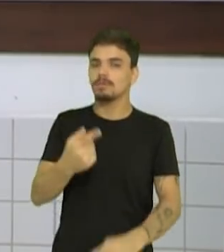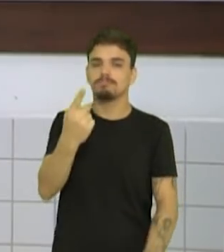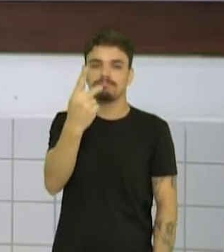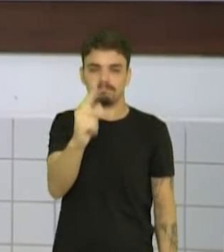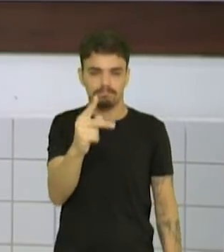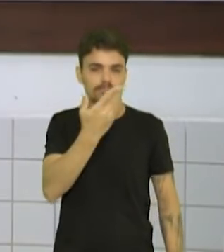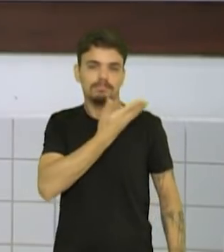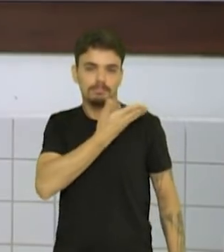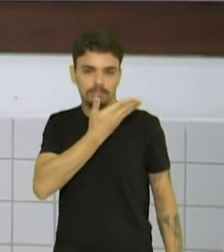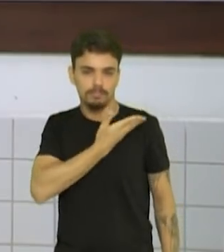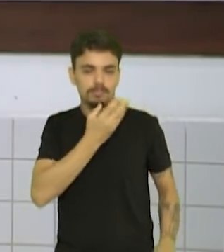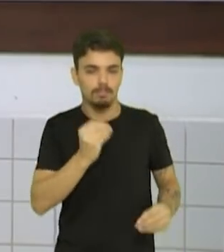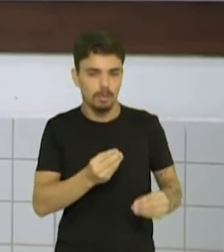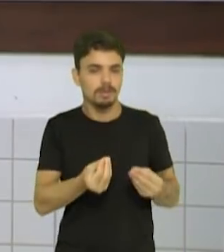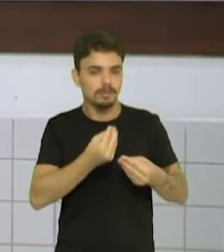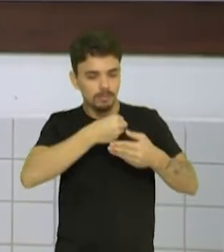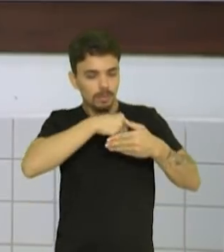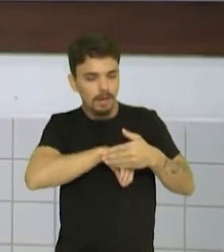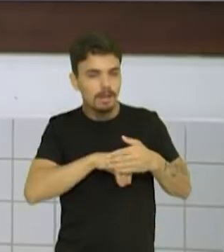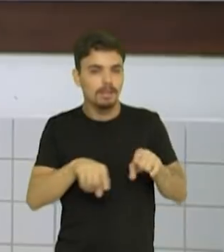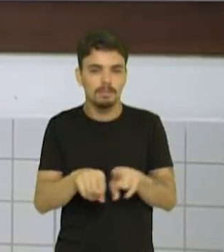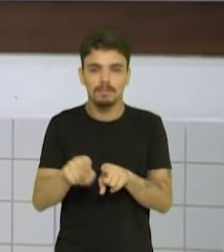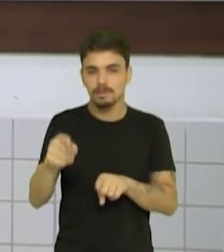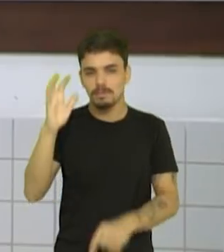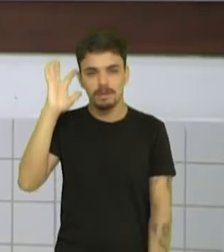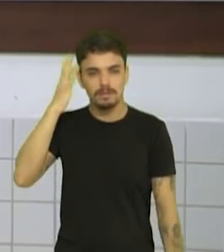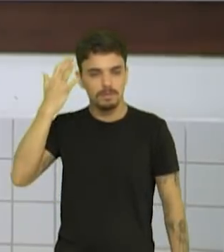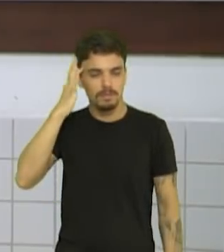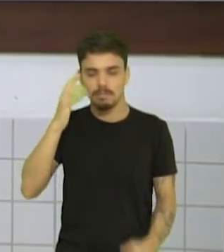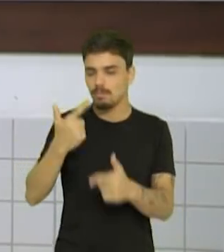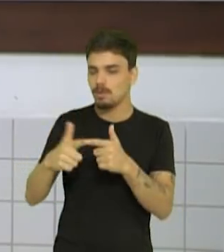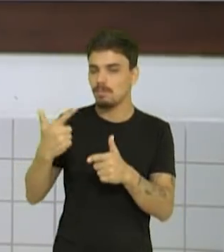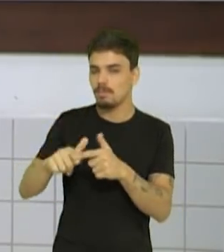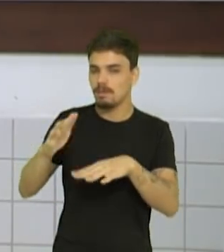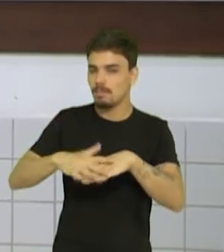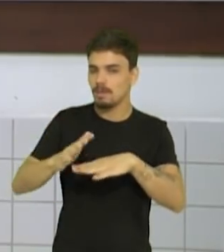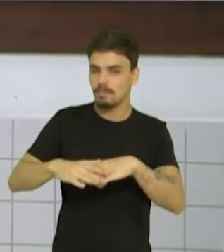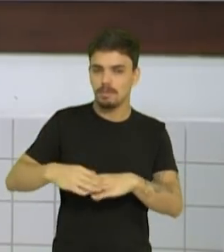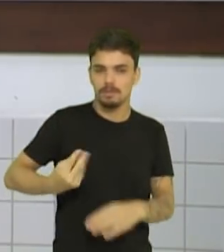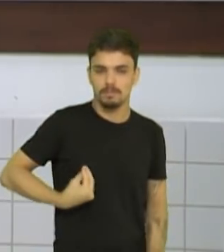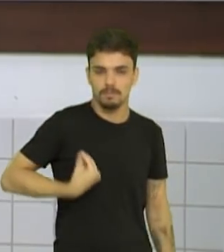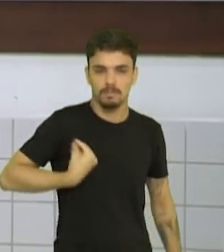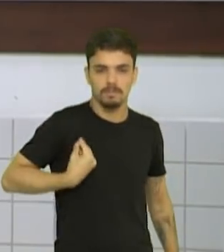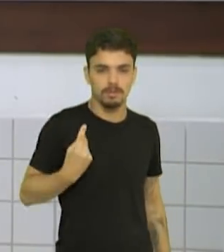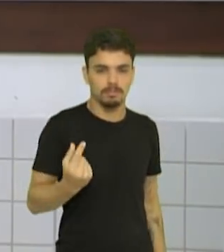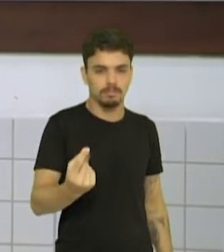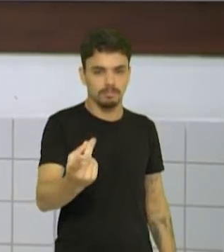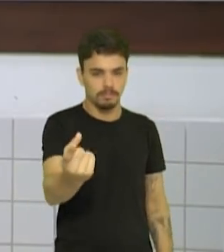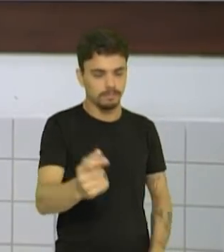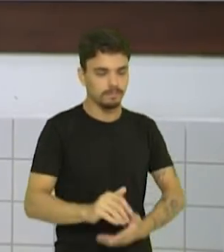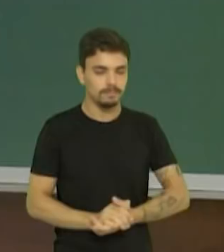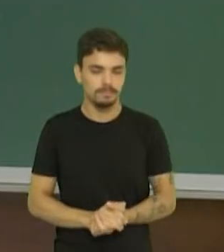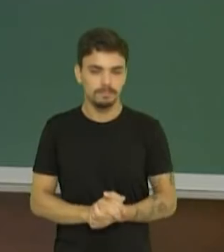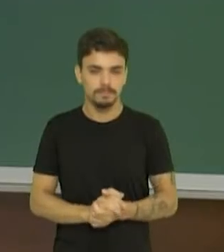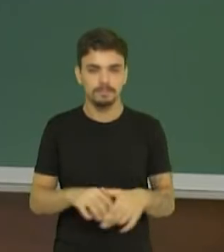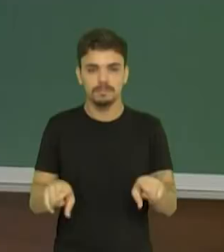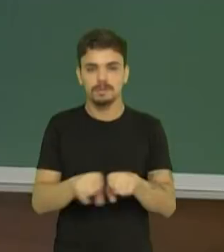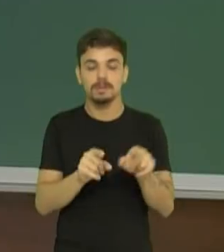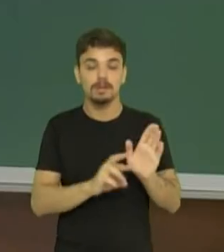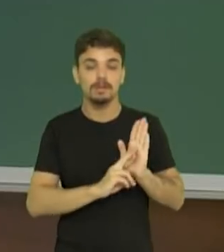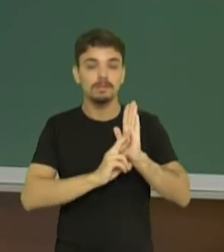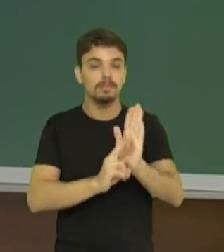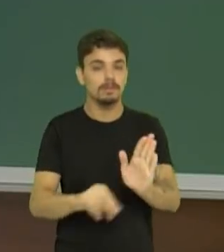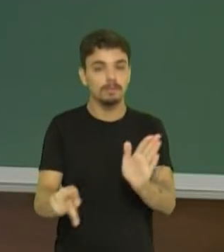Leve ela dentro do seu coração e você vai resolver muitos problemas matemáticos, tá bom? Pra frente. As representações do